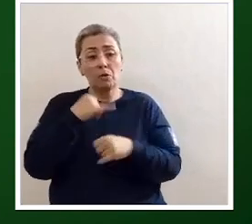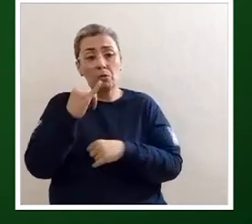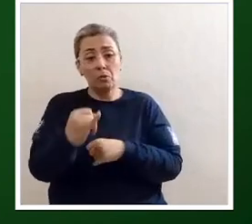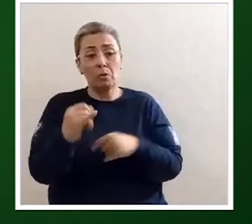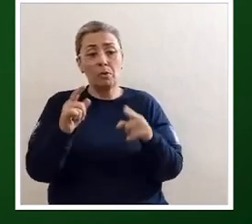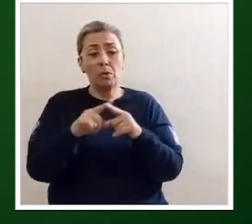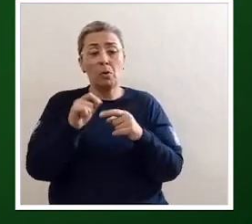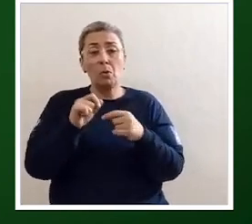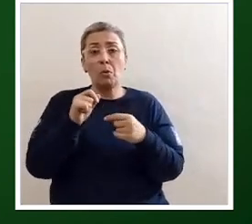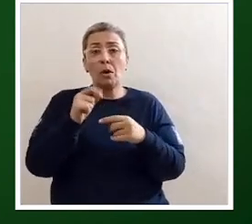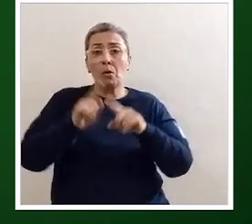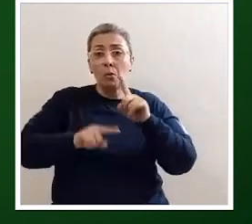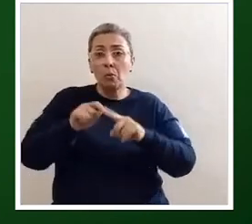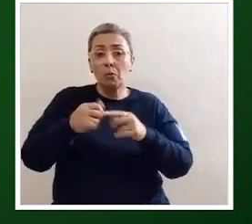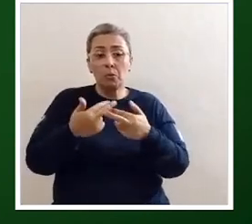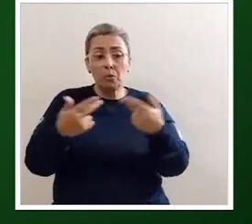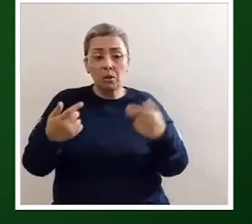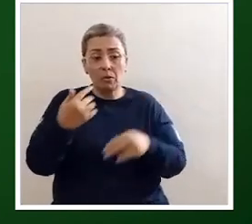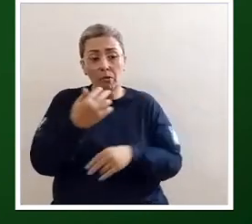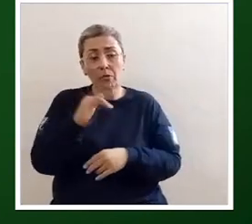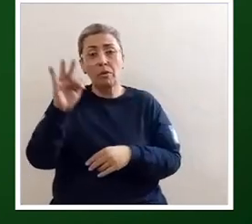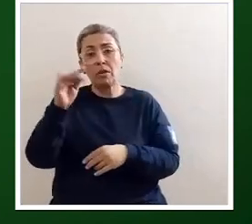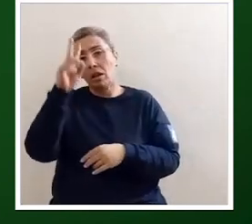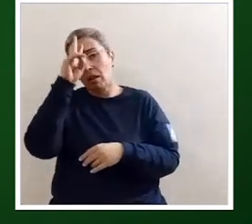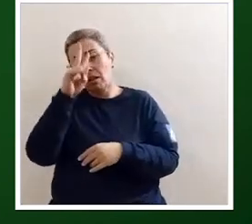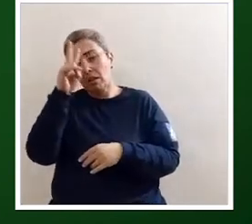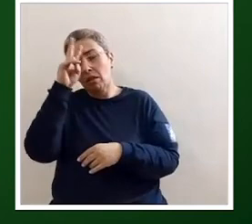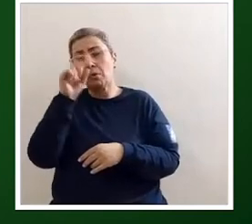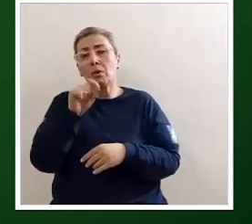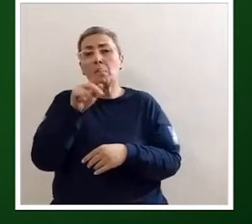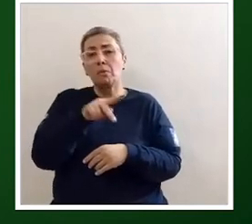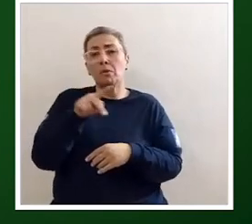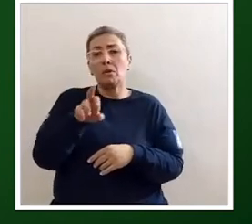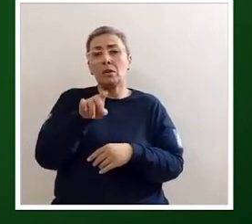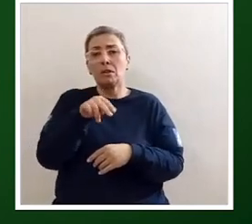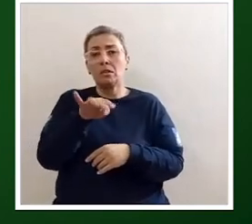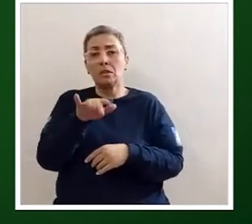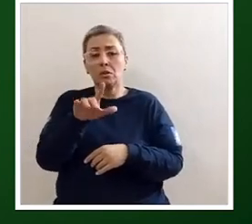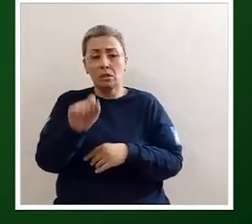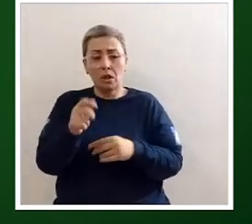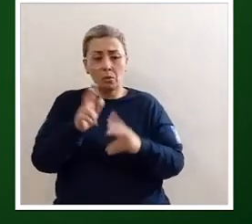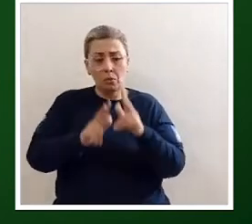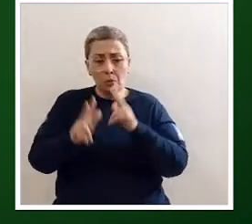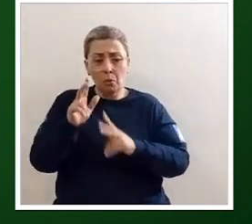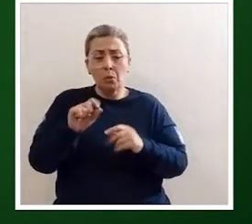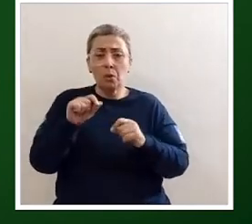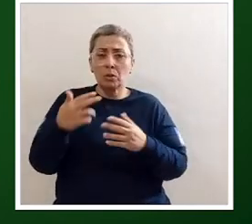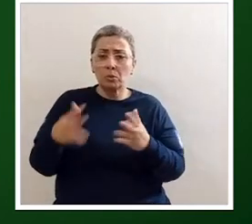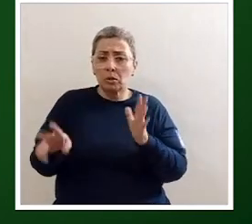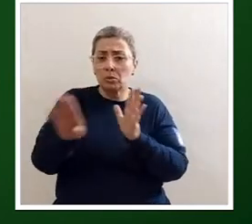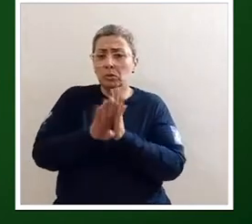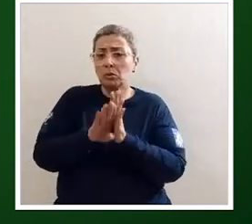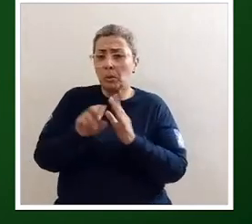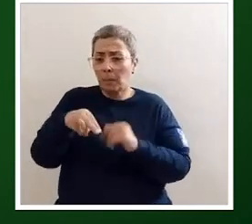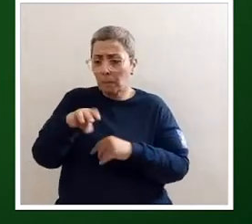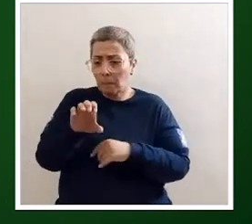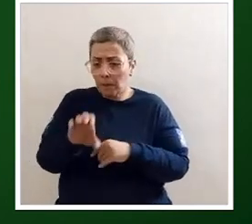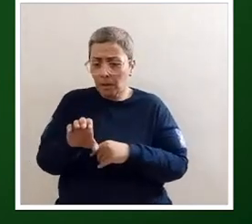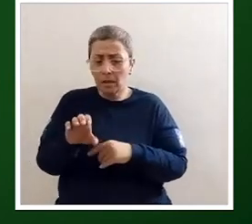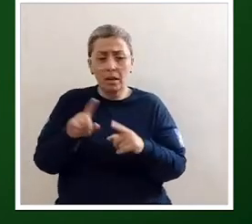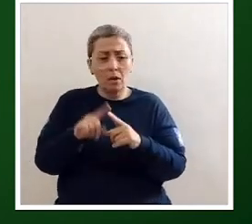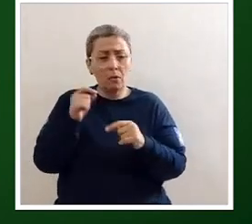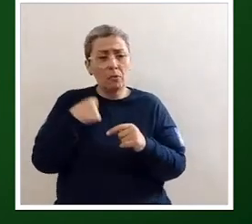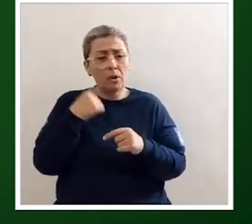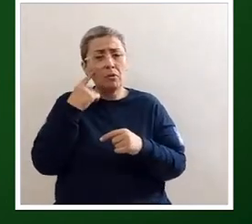cito os recursos Federais e eu lembro que a professora Renilda Em algum momento contou pra gente quando ela chegou no mec ela